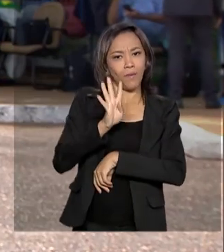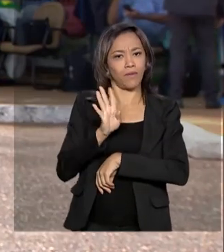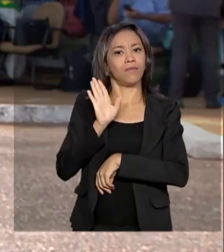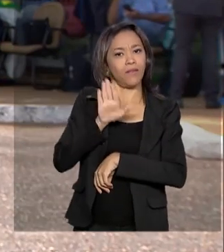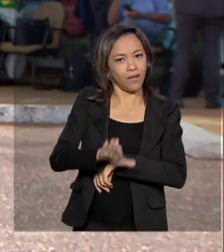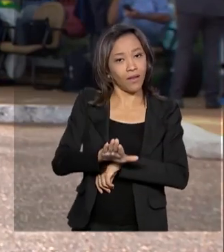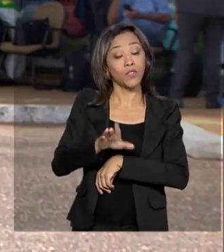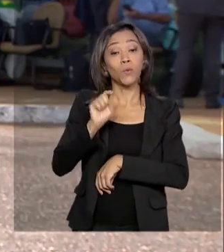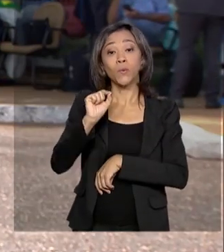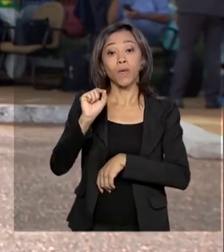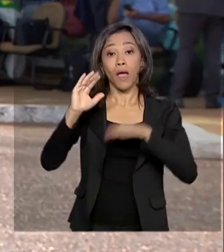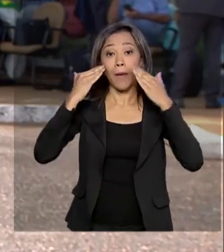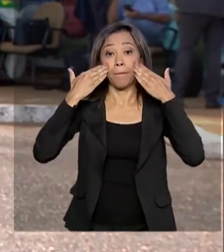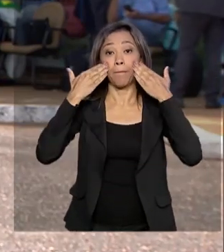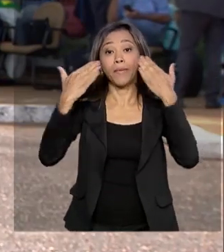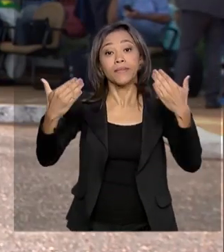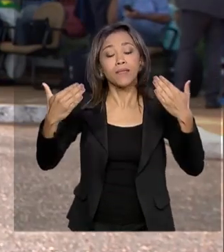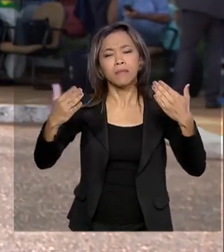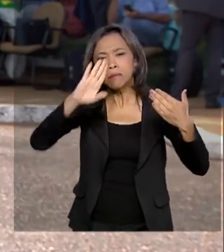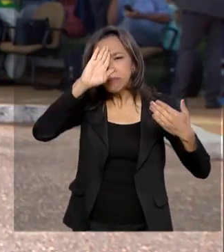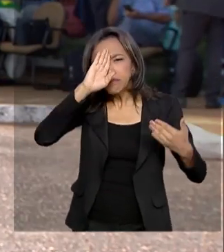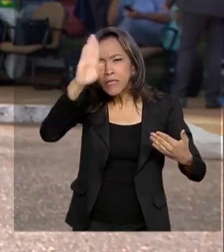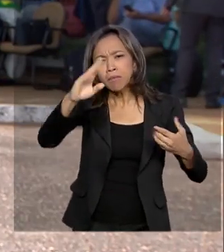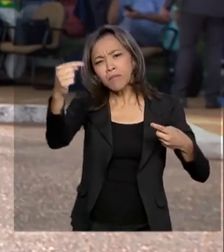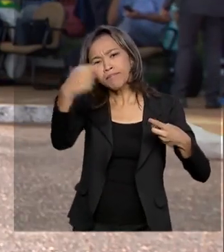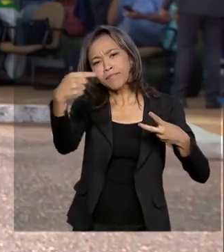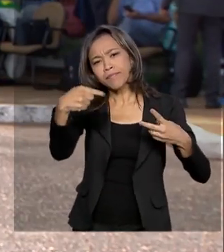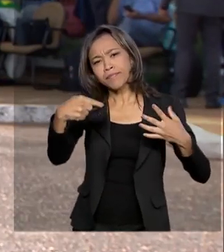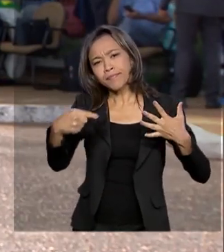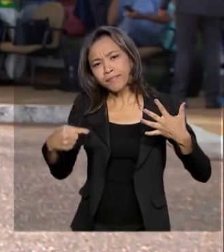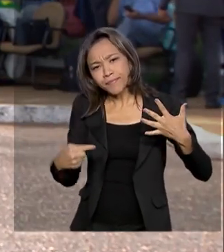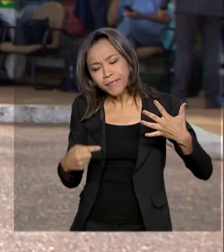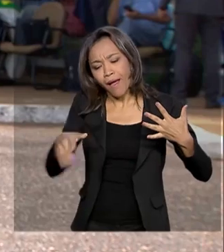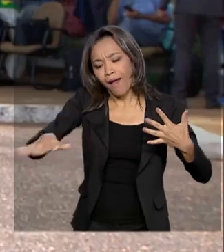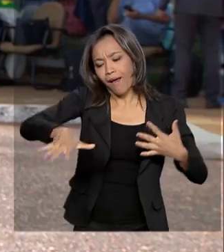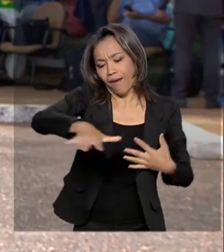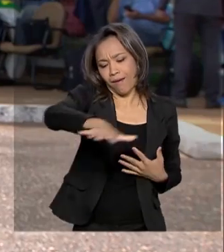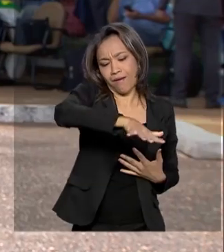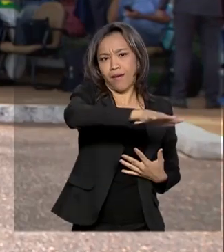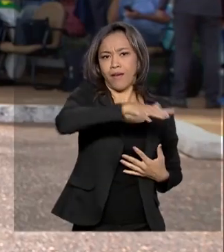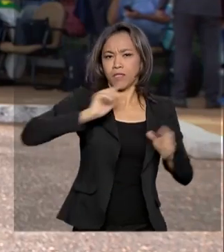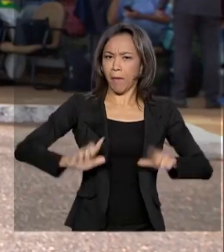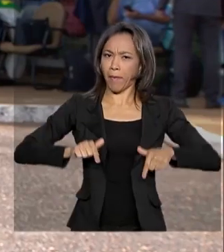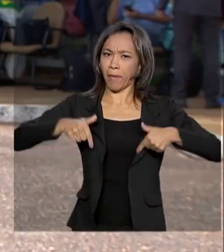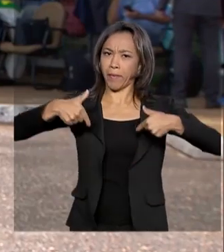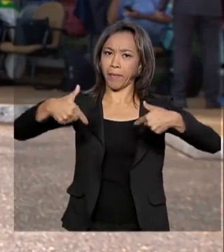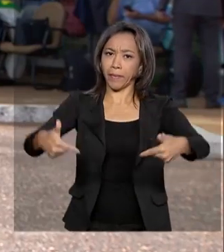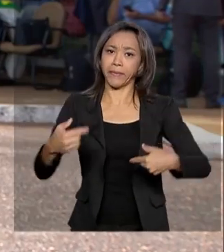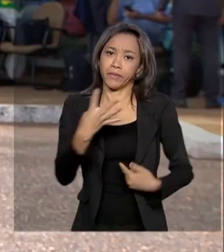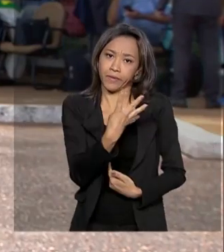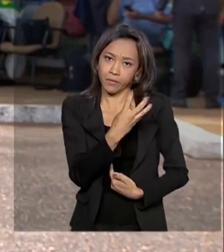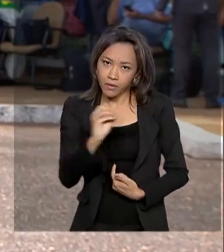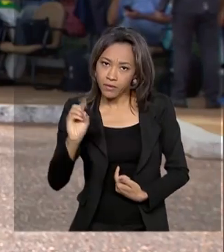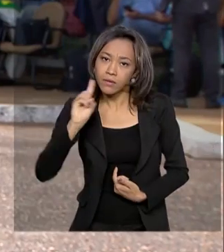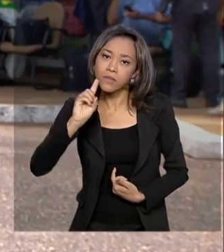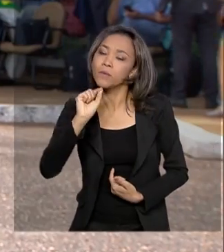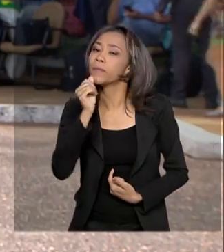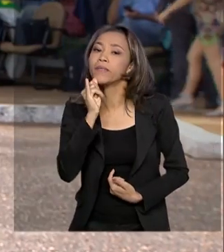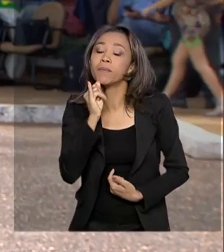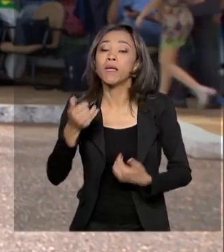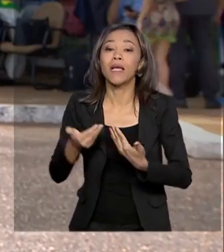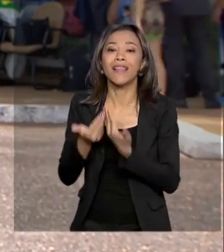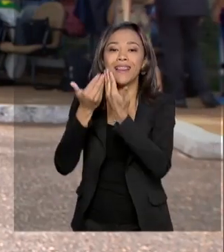horas da tarde vamos ser apresentados os principais destaques nas várias áreas do governo nesses 400 dias como a